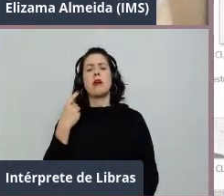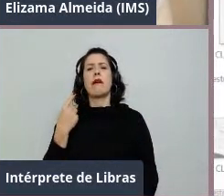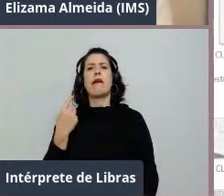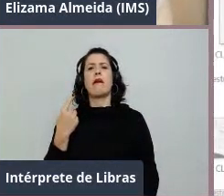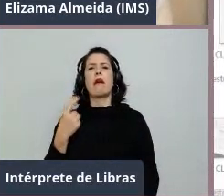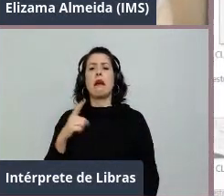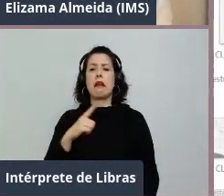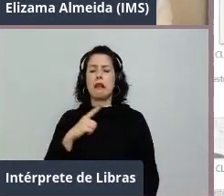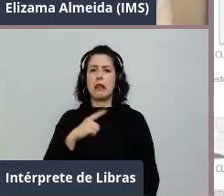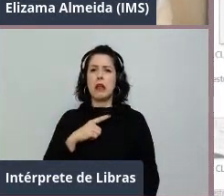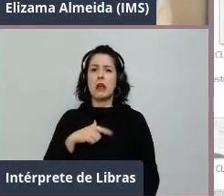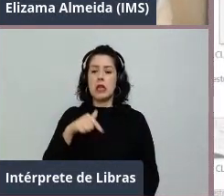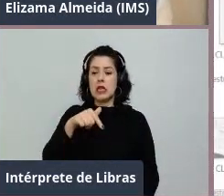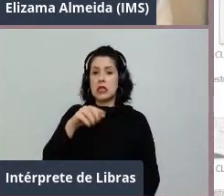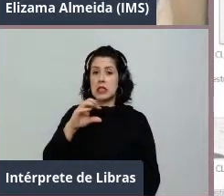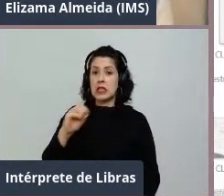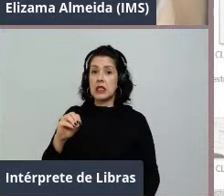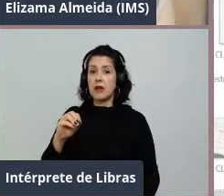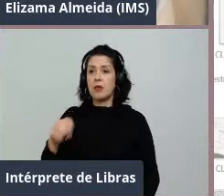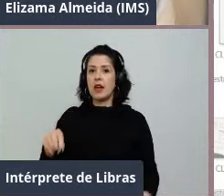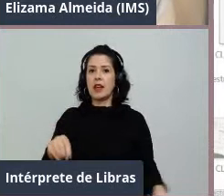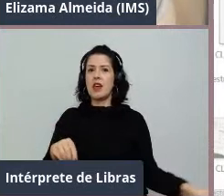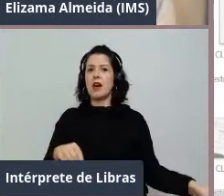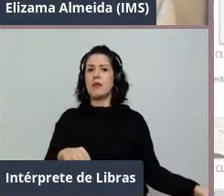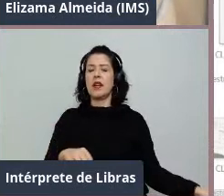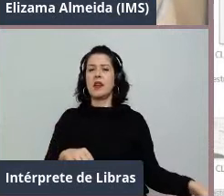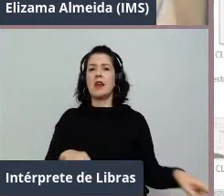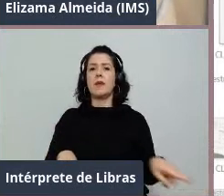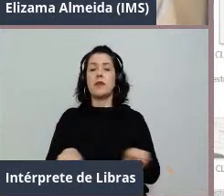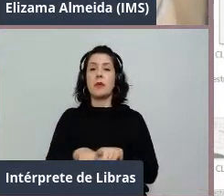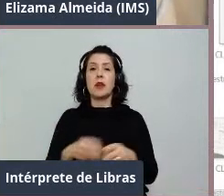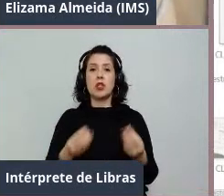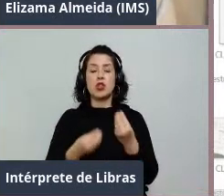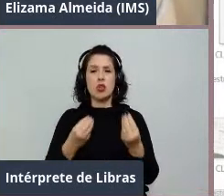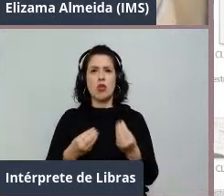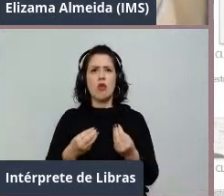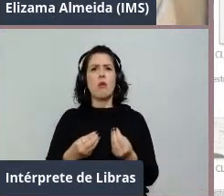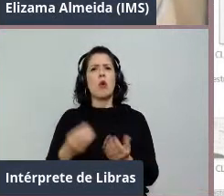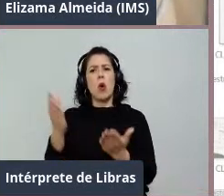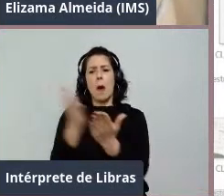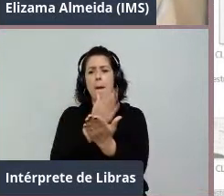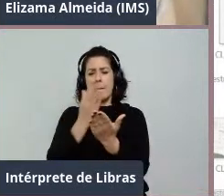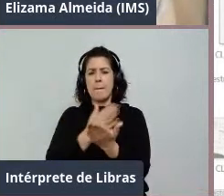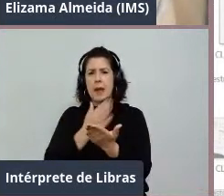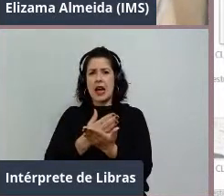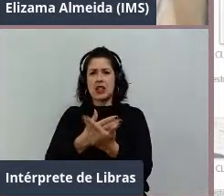Tem outros 70 folhas, mais de 70 páginas da Hora da Estrela,